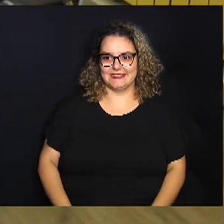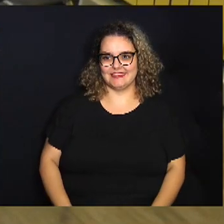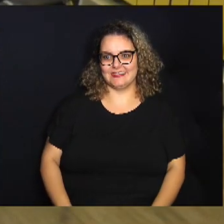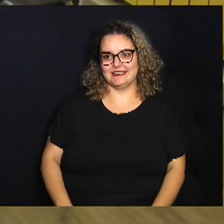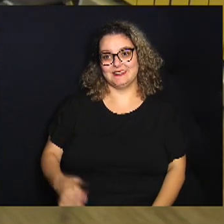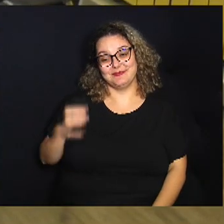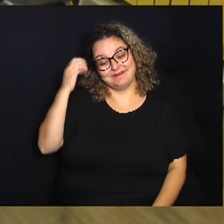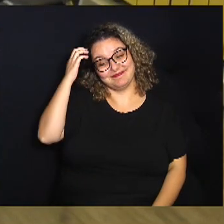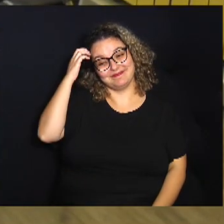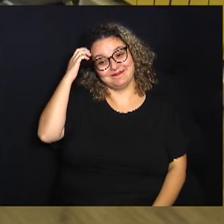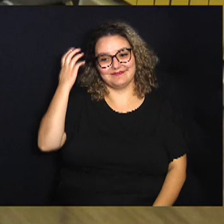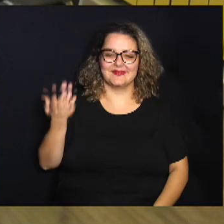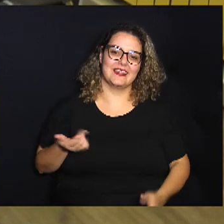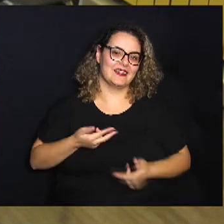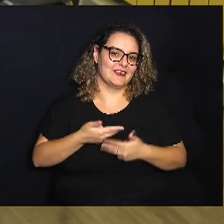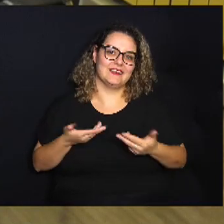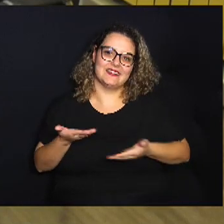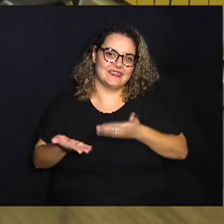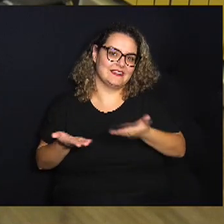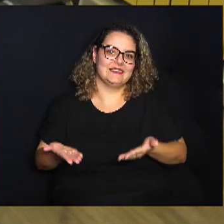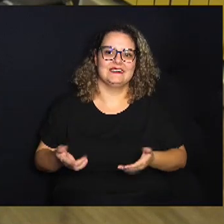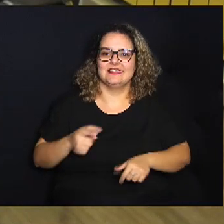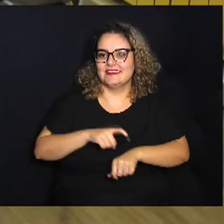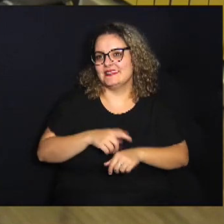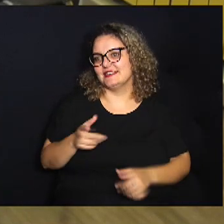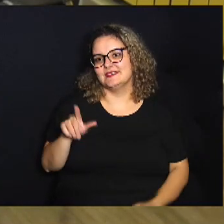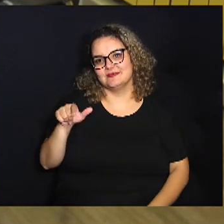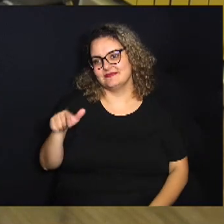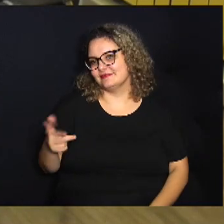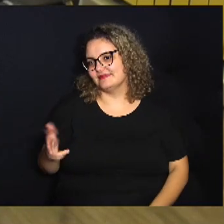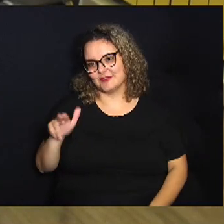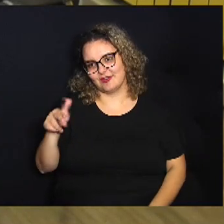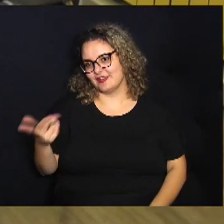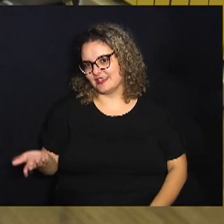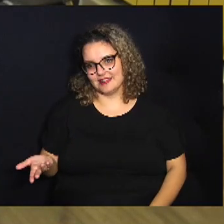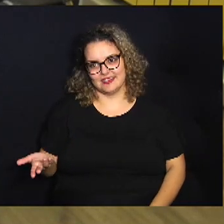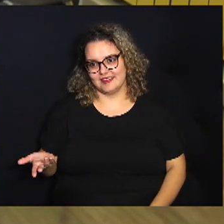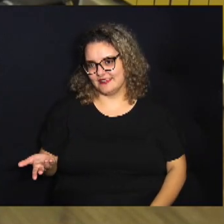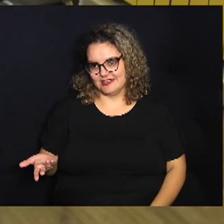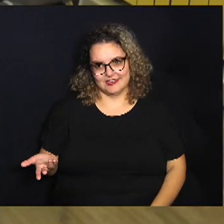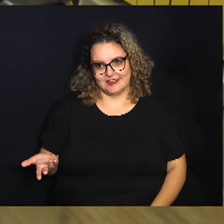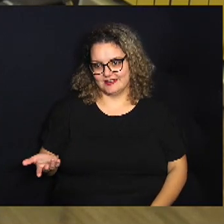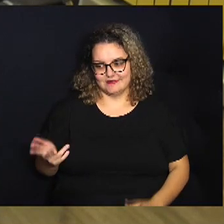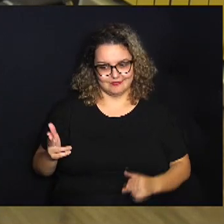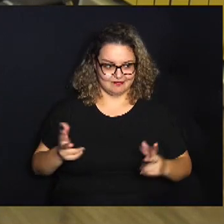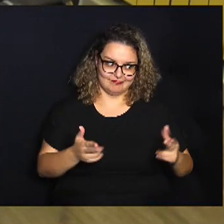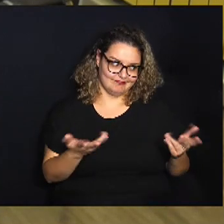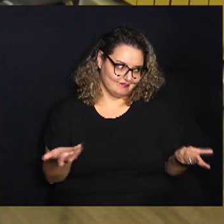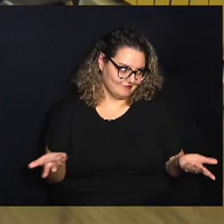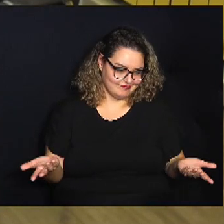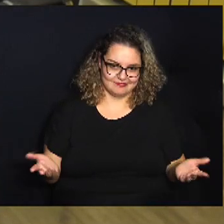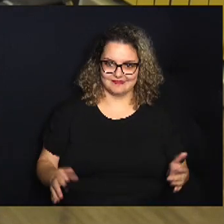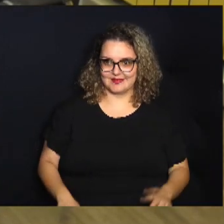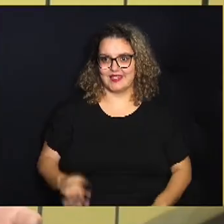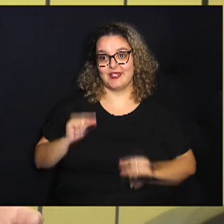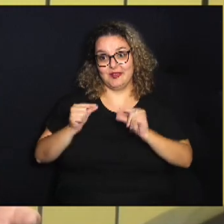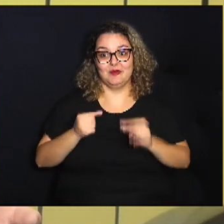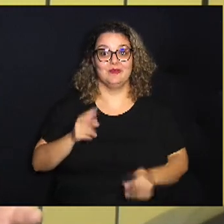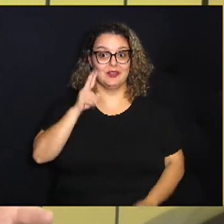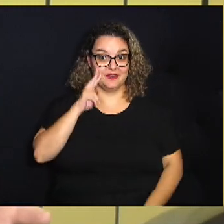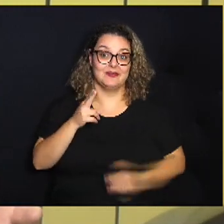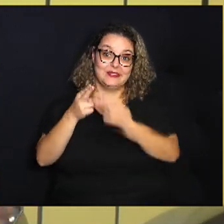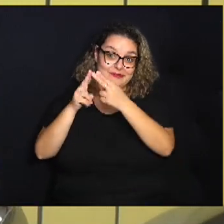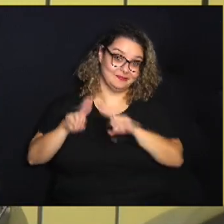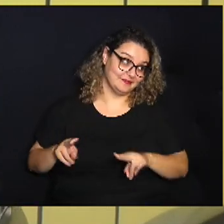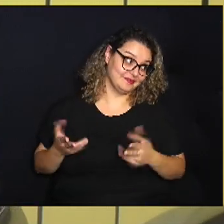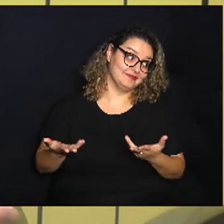são coisas que a gente tem que lidar. Tá ali na hora, você nunca vai, né? Isso, Todo mundo tá na mesma situação. Então é um pouco do que a gente tá vendo em Paris agora,